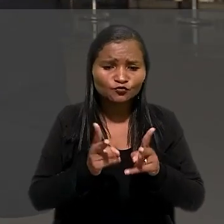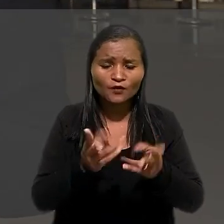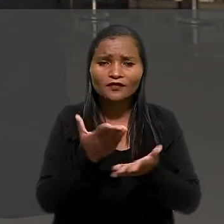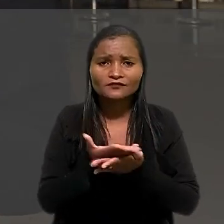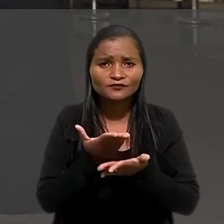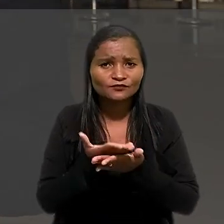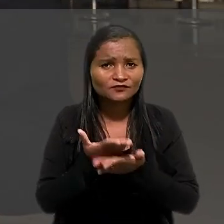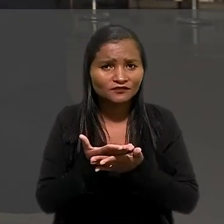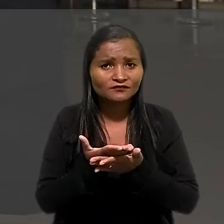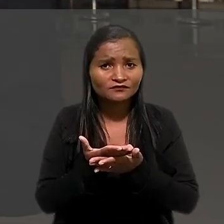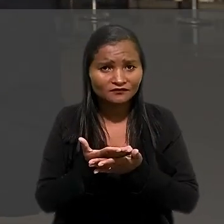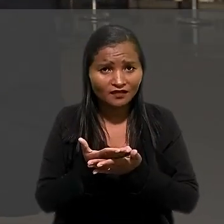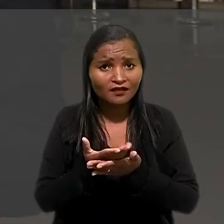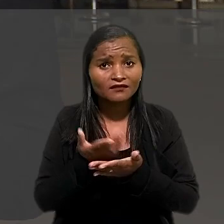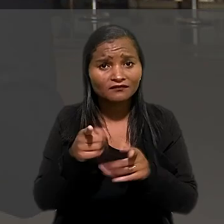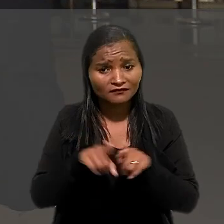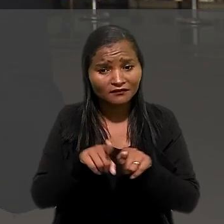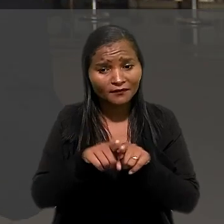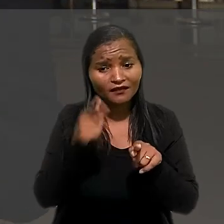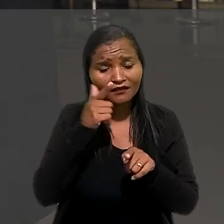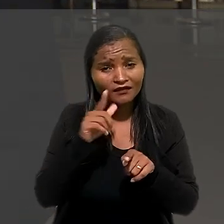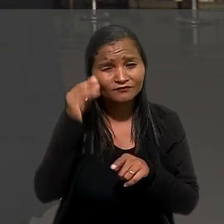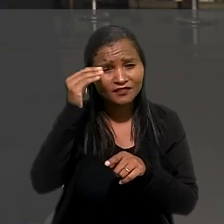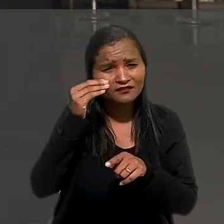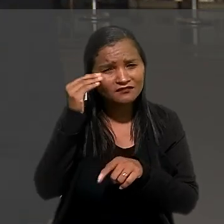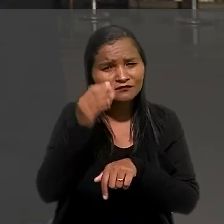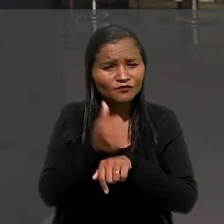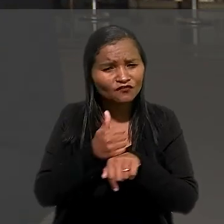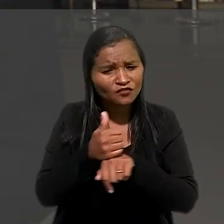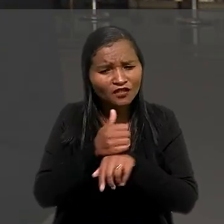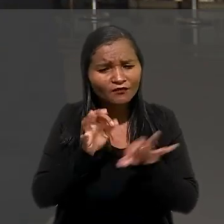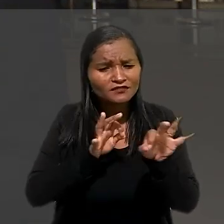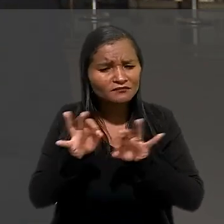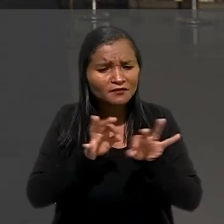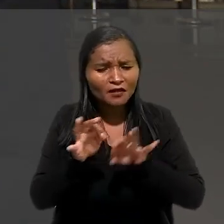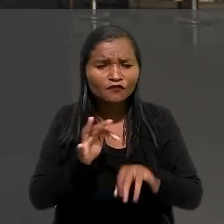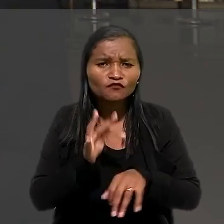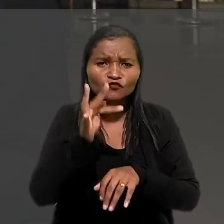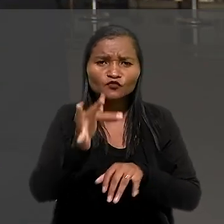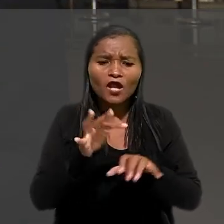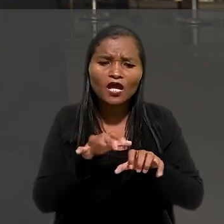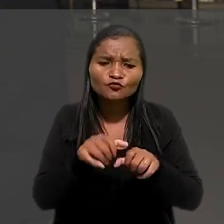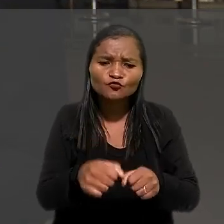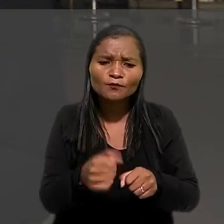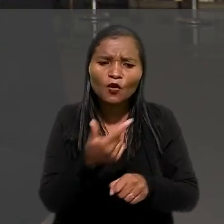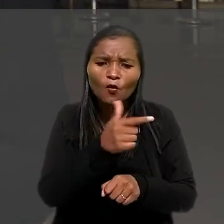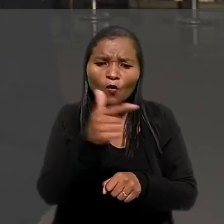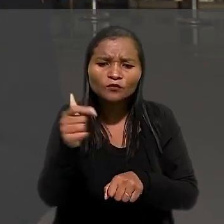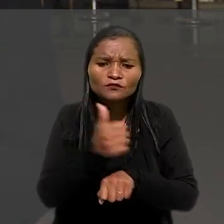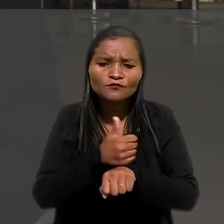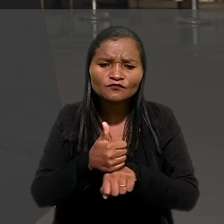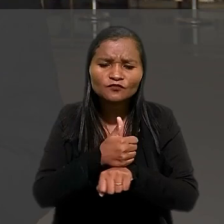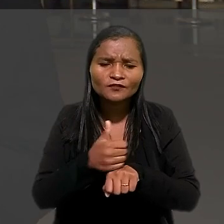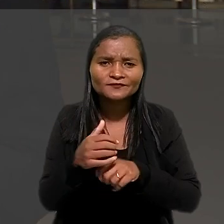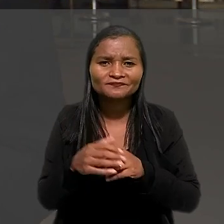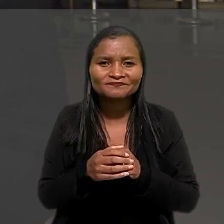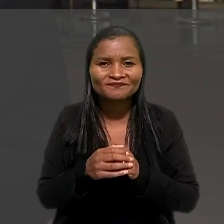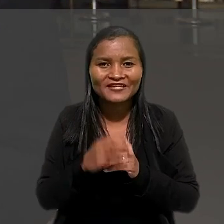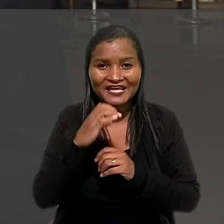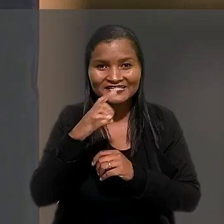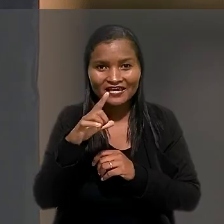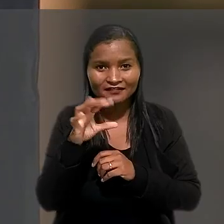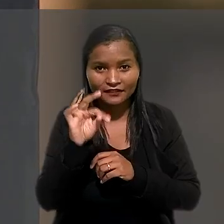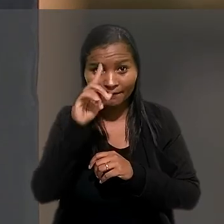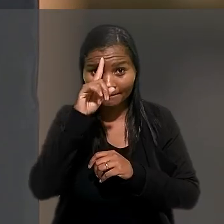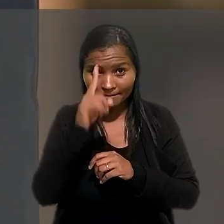continuarem estudando, os adolescentes ganham experiência profissional e se preparam para futuramente assumirem outras